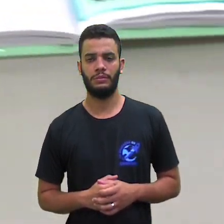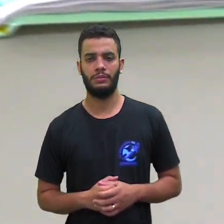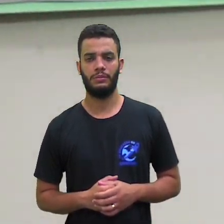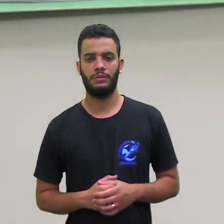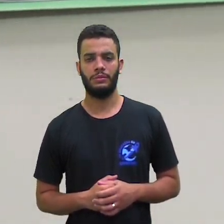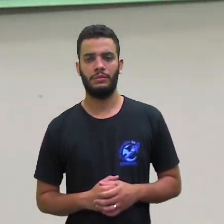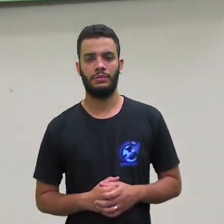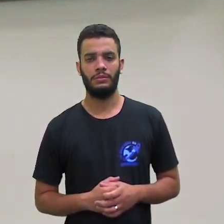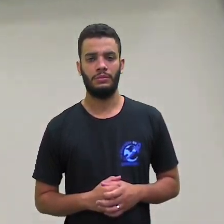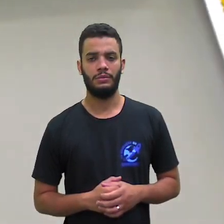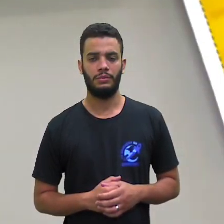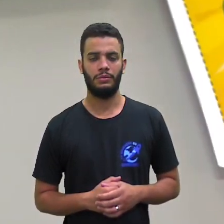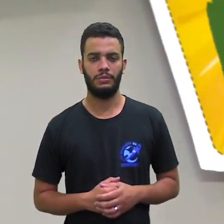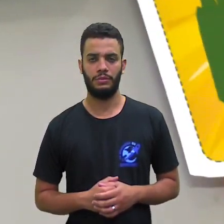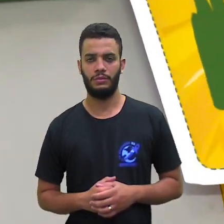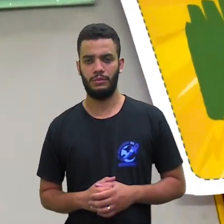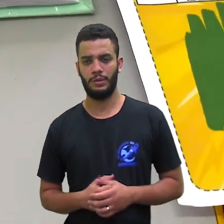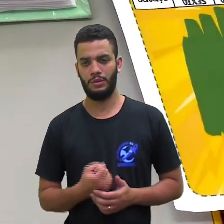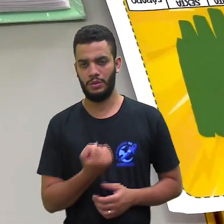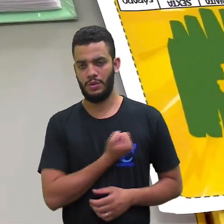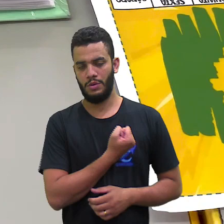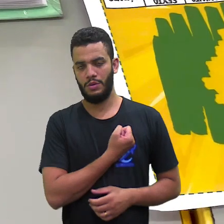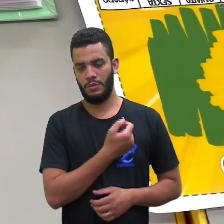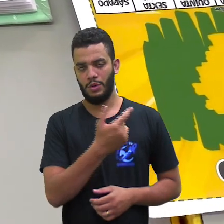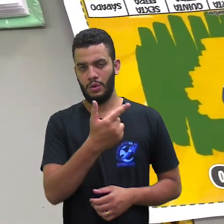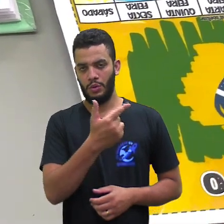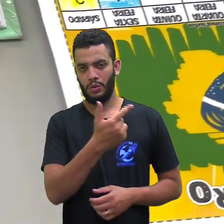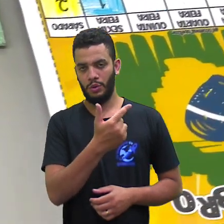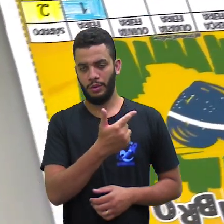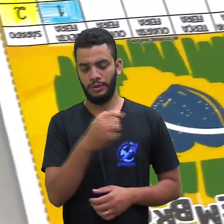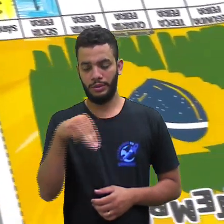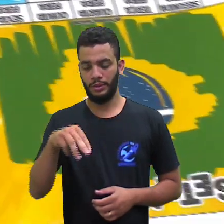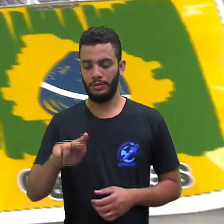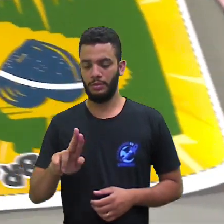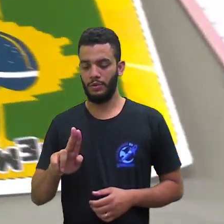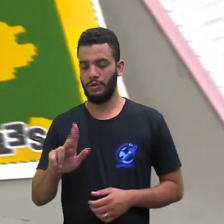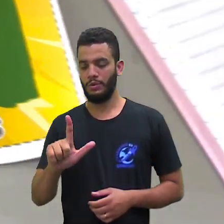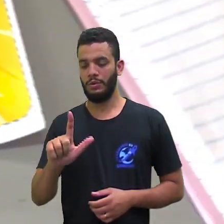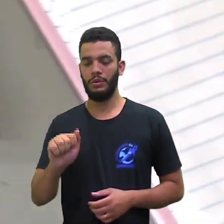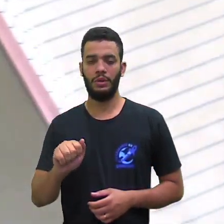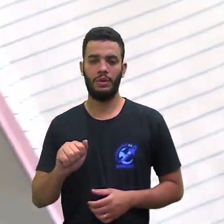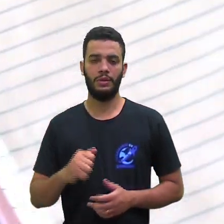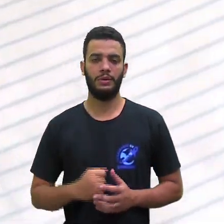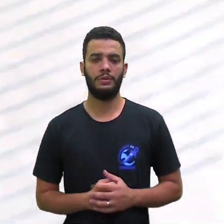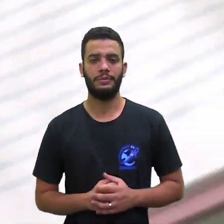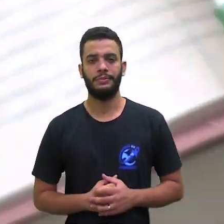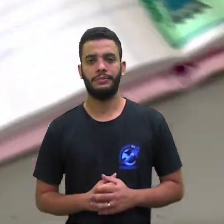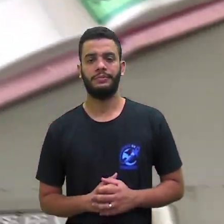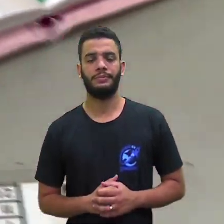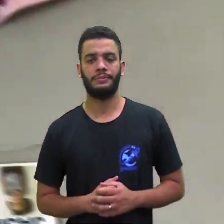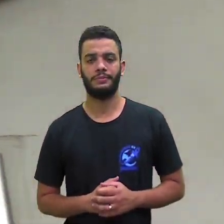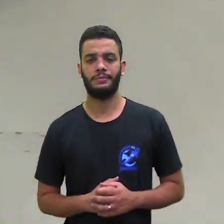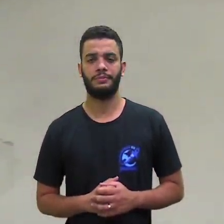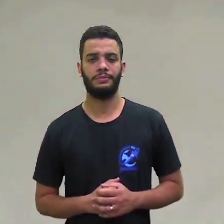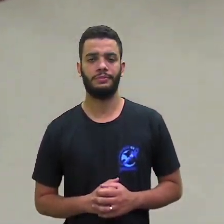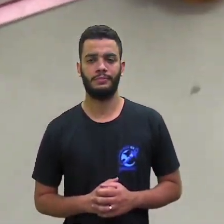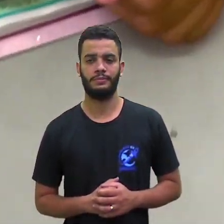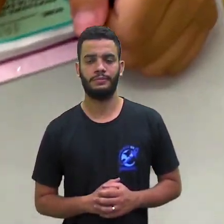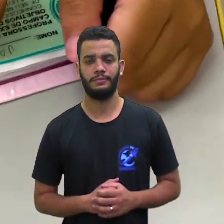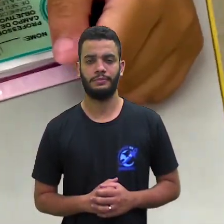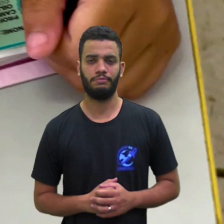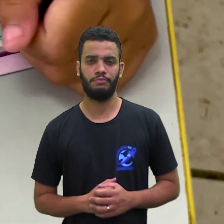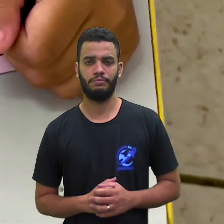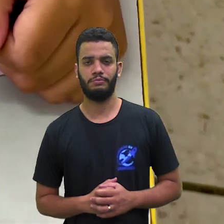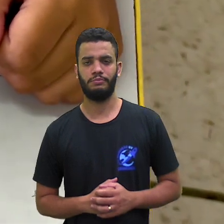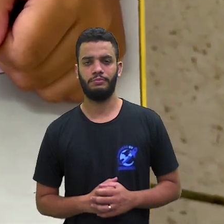Saci. O 2 vai ser a mula sem cabeça, o Gabriel escolheu. Então, 3 é o saci, tá bom? Então, vamos lá, Gabriel. Como escreve mula, Gabriel? Mu.